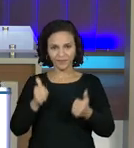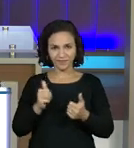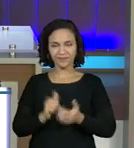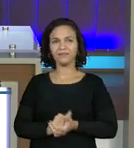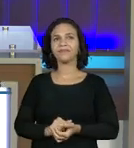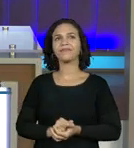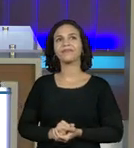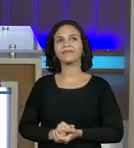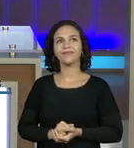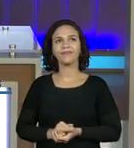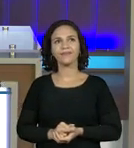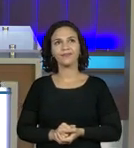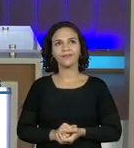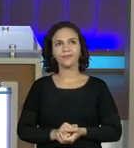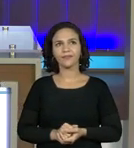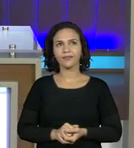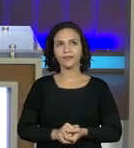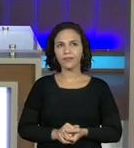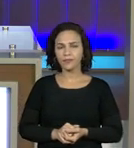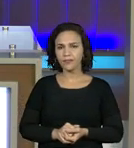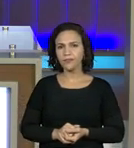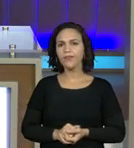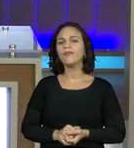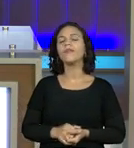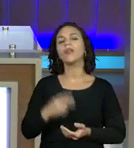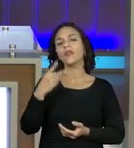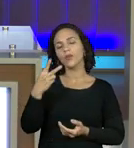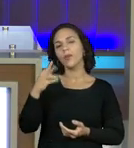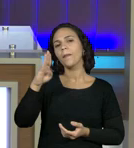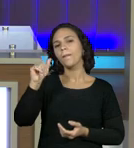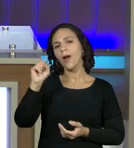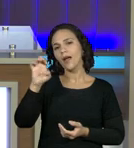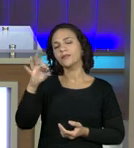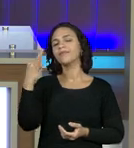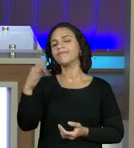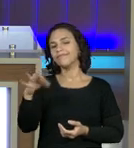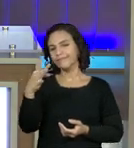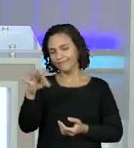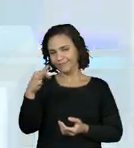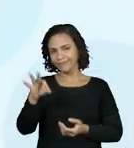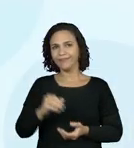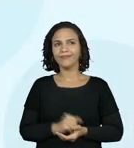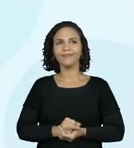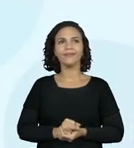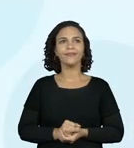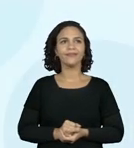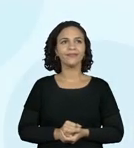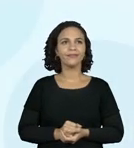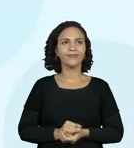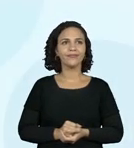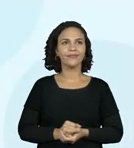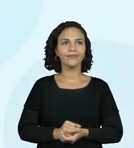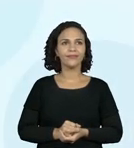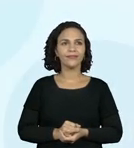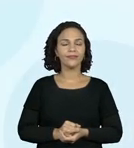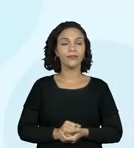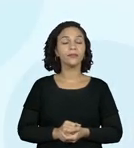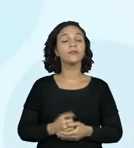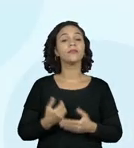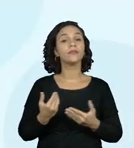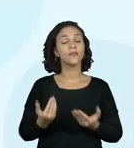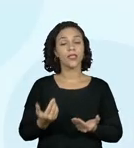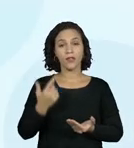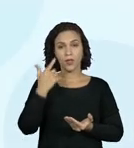ver. Bora lá. Ó, tem 2 bases, gostei. Isso aí, professora Maria. Vamos lá, turma. Então, o que eu quero que vocês olhem agora